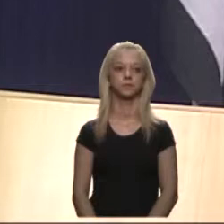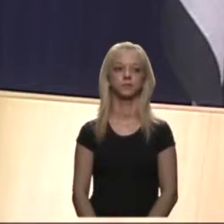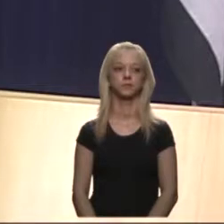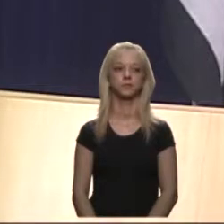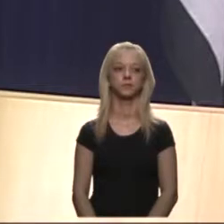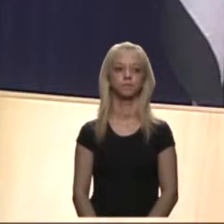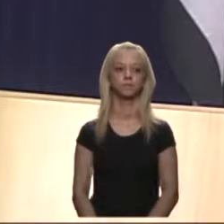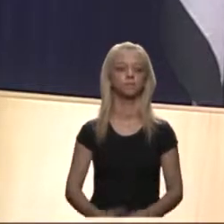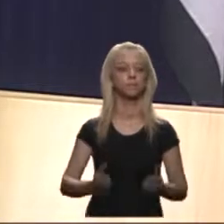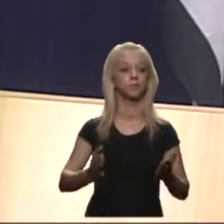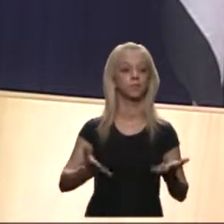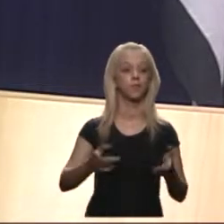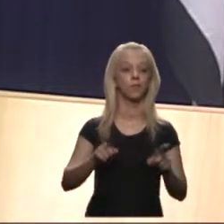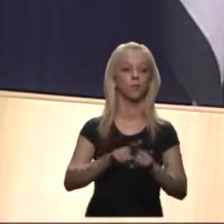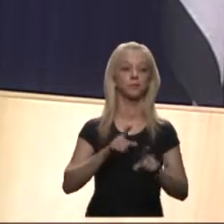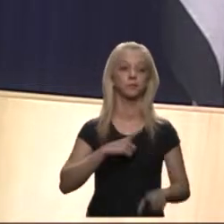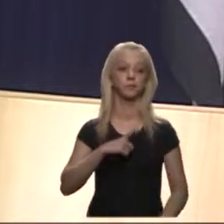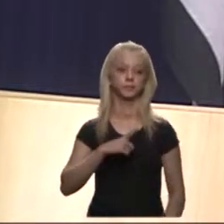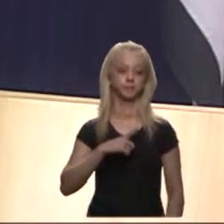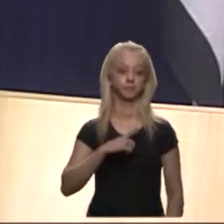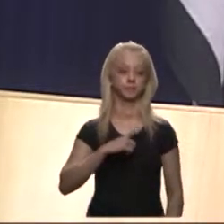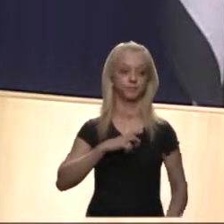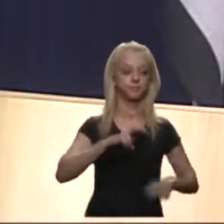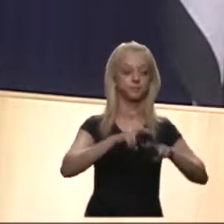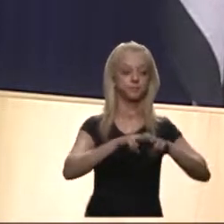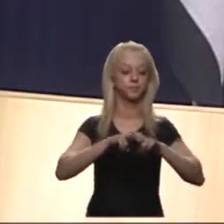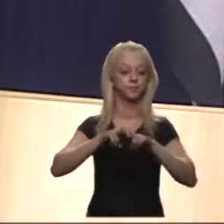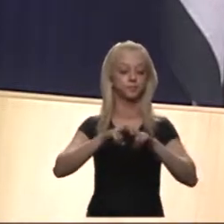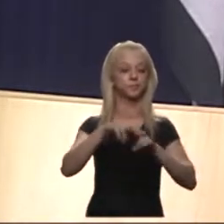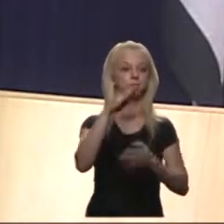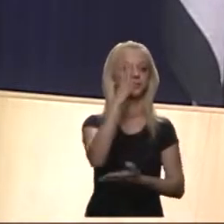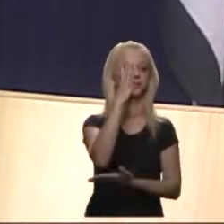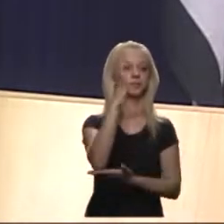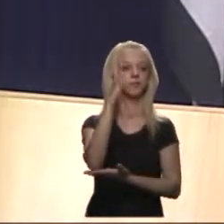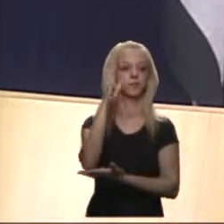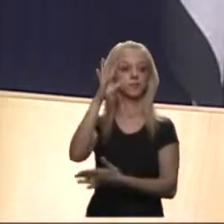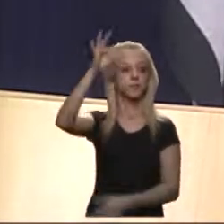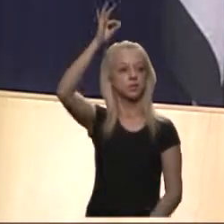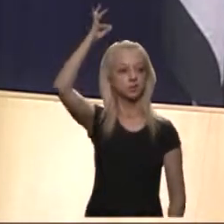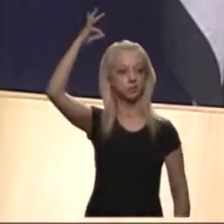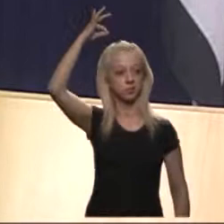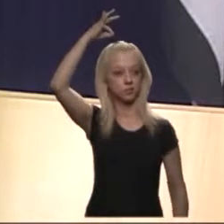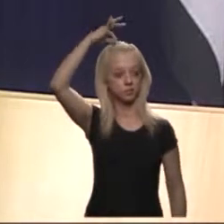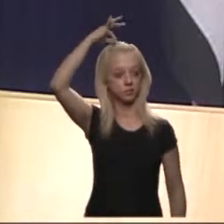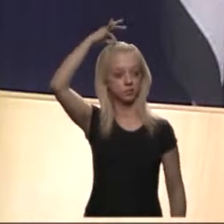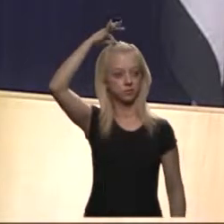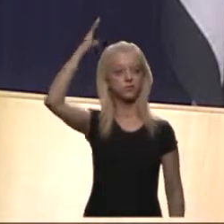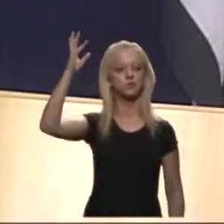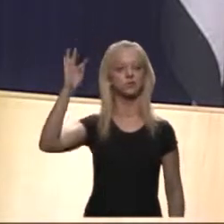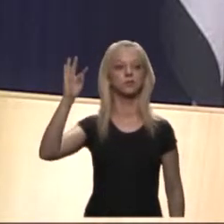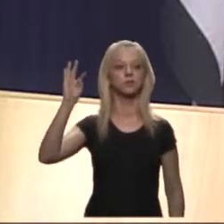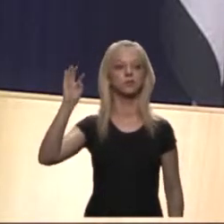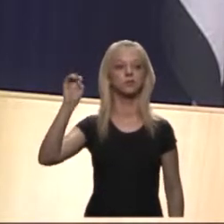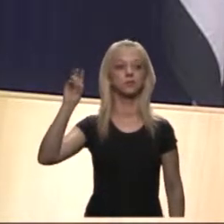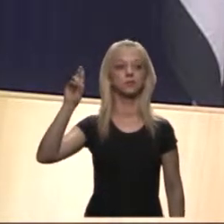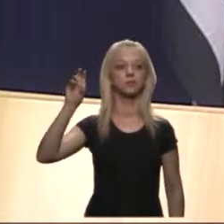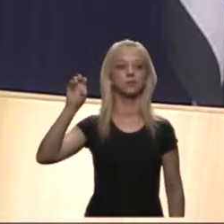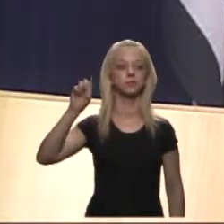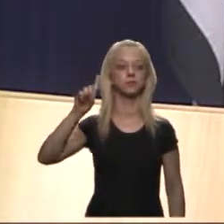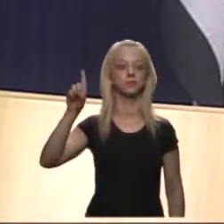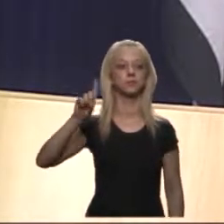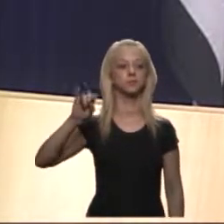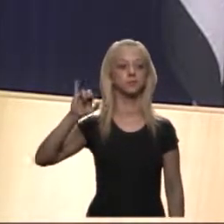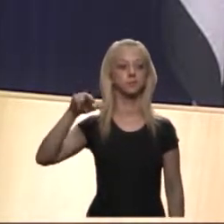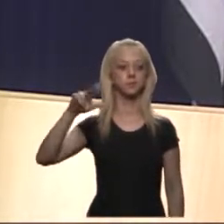concurso é o concurso para sermos lá policiais e eu já falei para Coronel nikoluk que